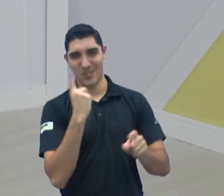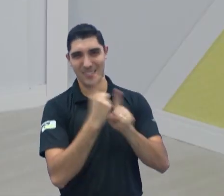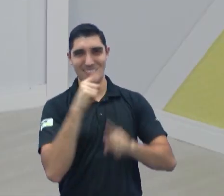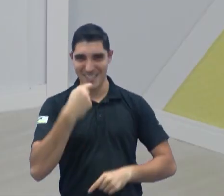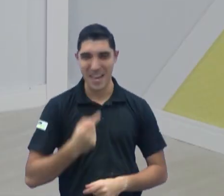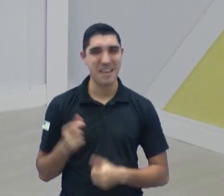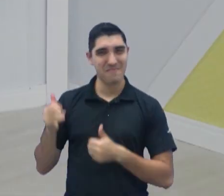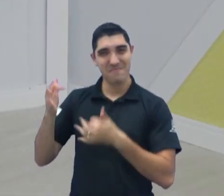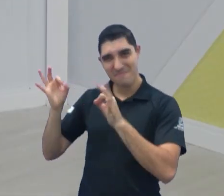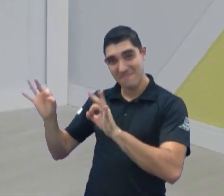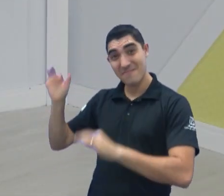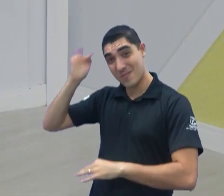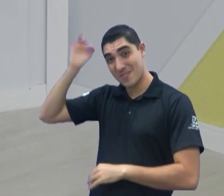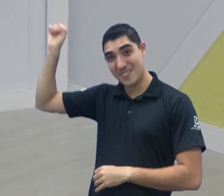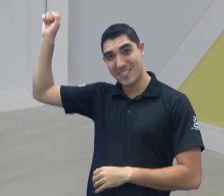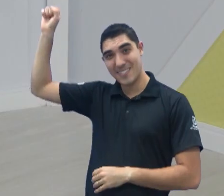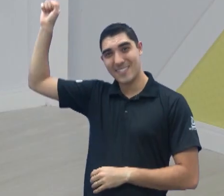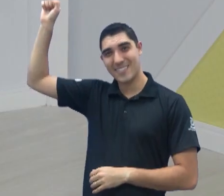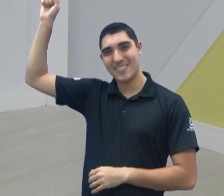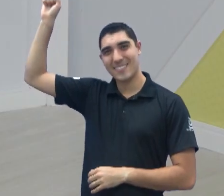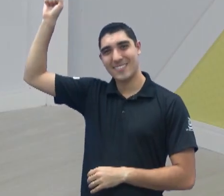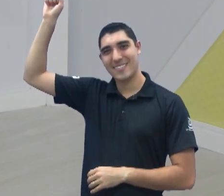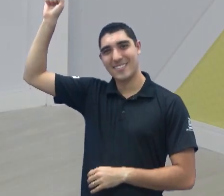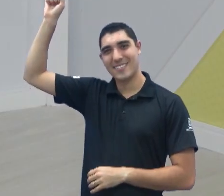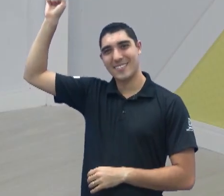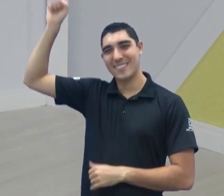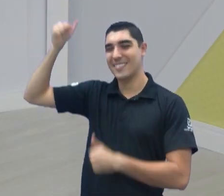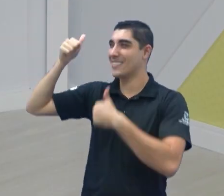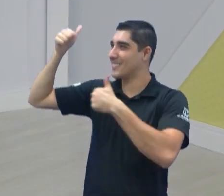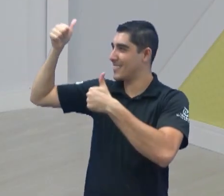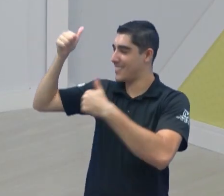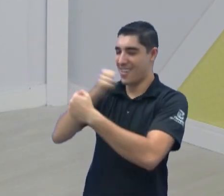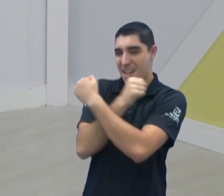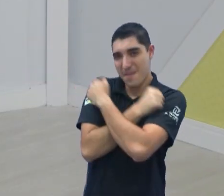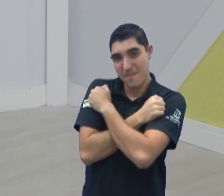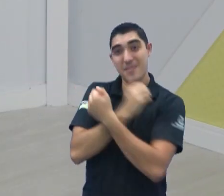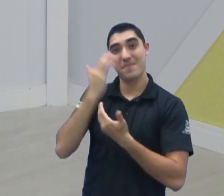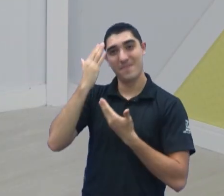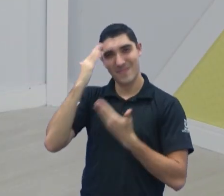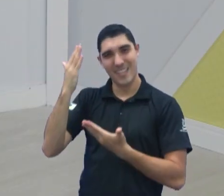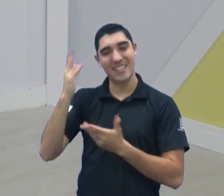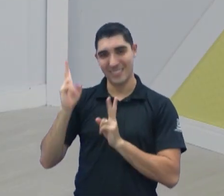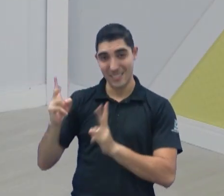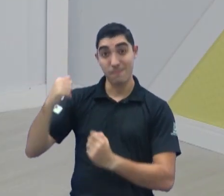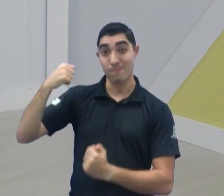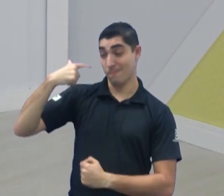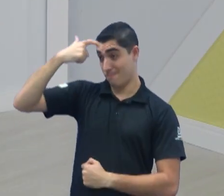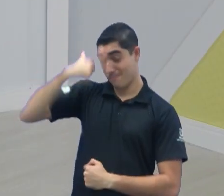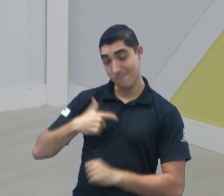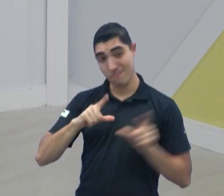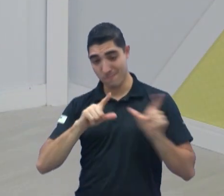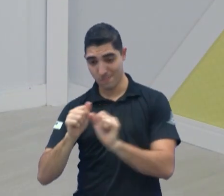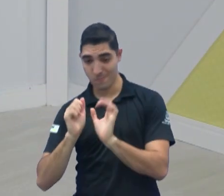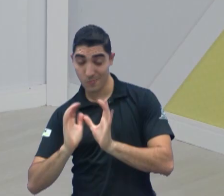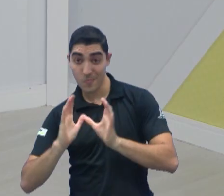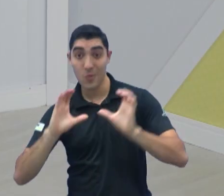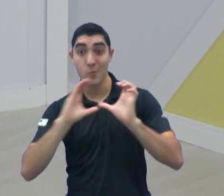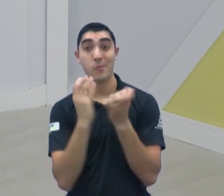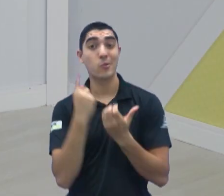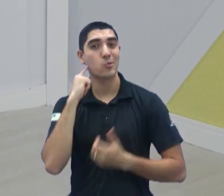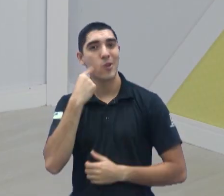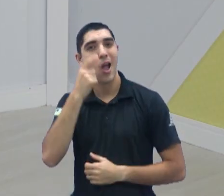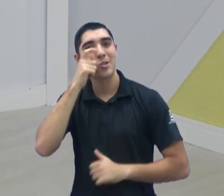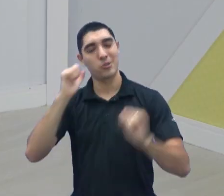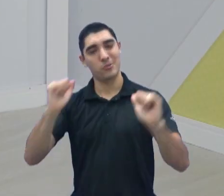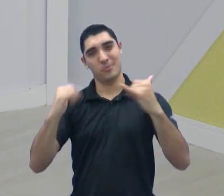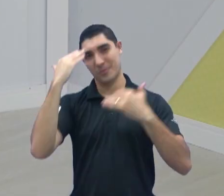boa. Luizão, um grande abraço pra você, sempre bom tê-lo aqui no nosso Hora do Esporte, nosso soquinho maroto. Luizão, que sempre leva informação pra comunidade surda que